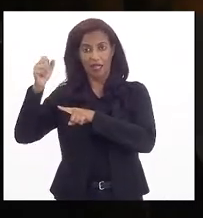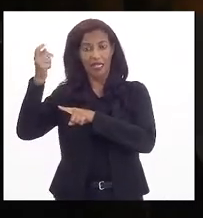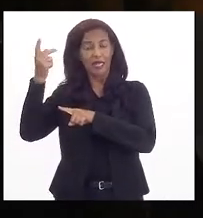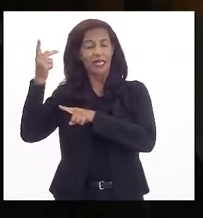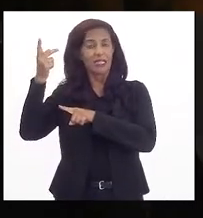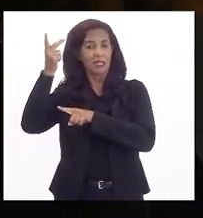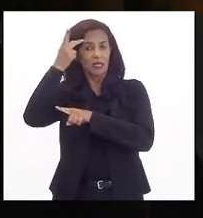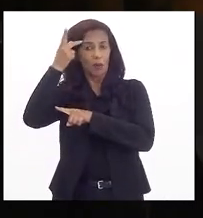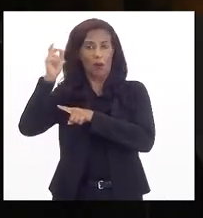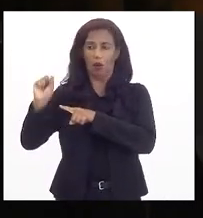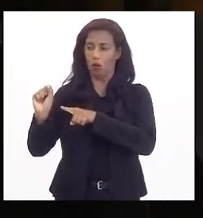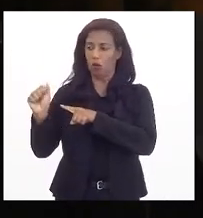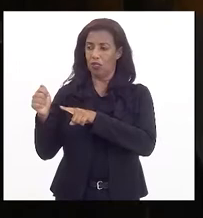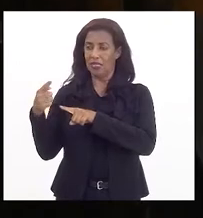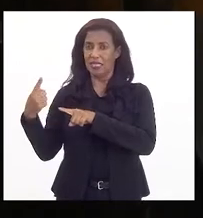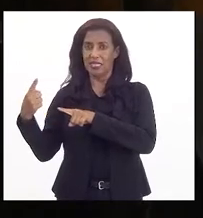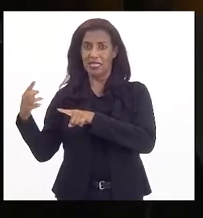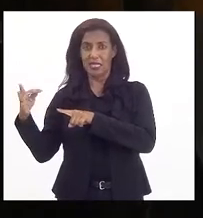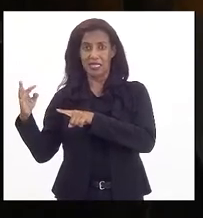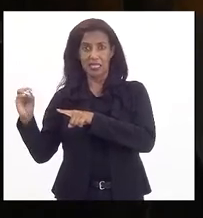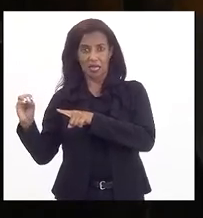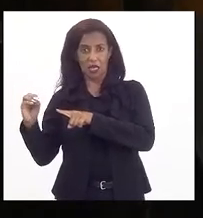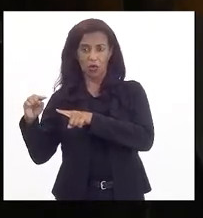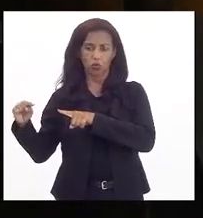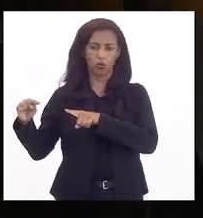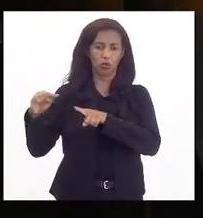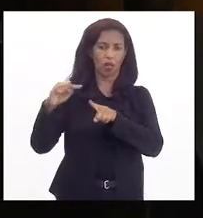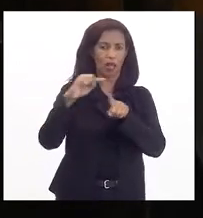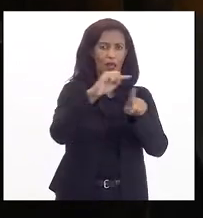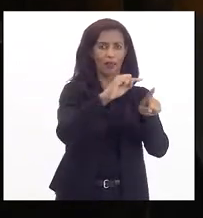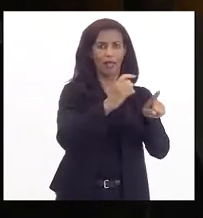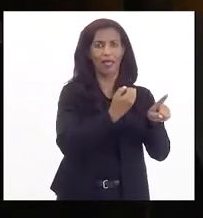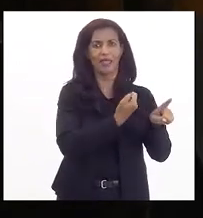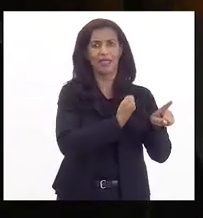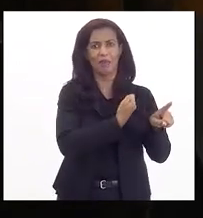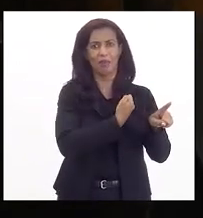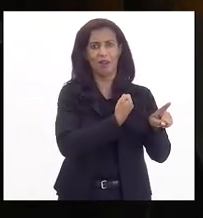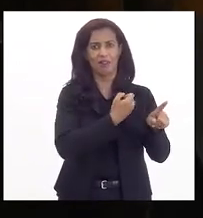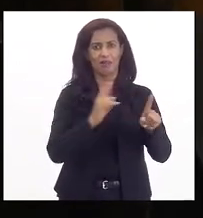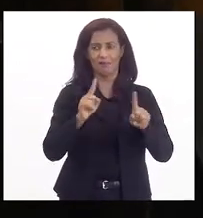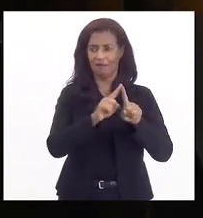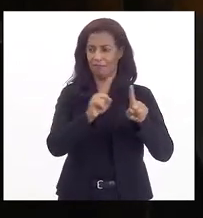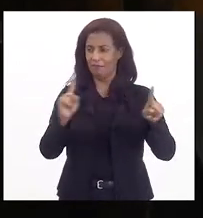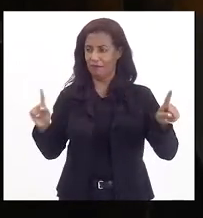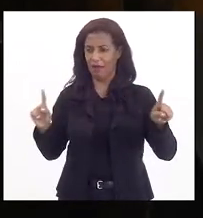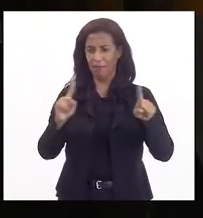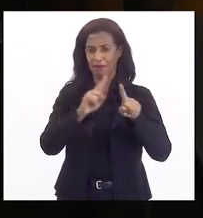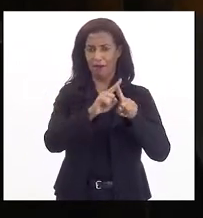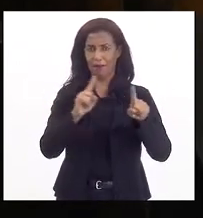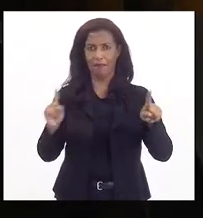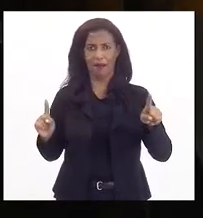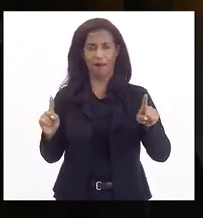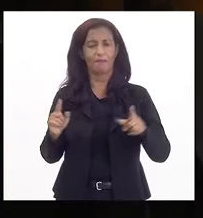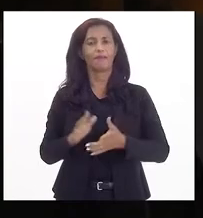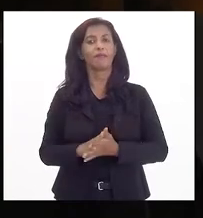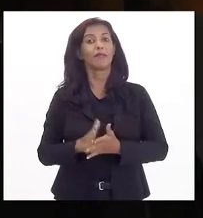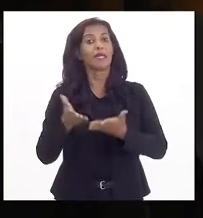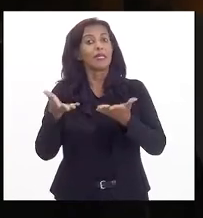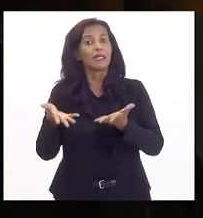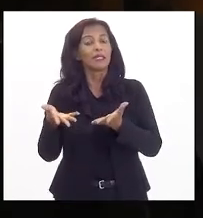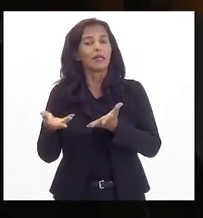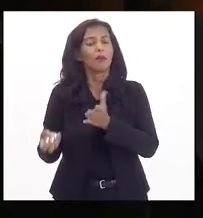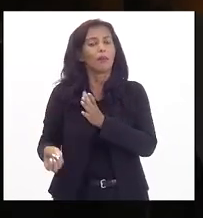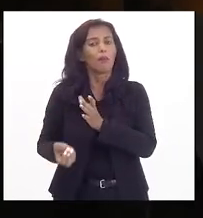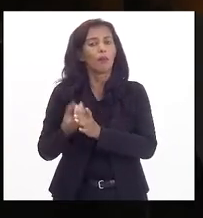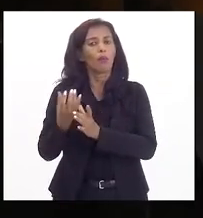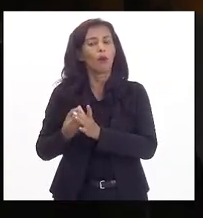terra até o ex-complexo de Itaboraí, e iria para a unidade de processamento de gás